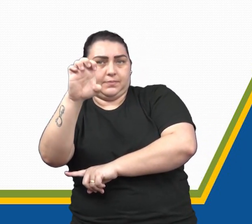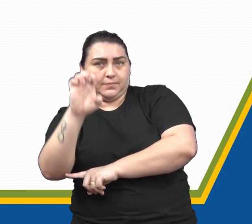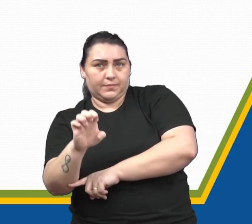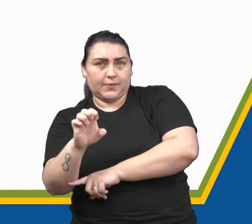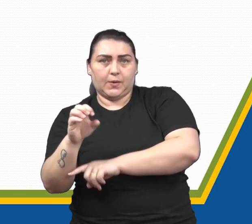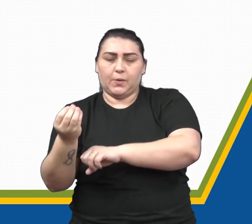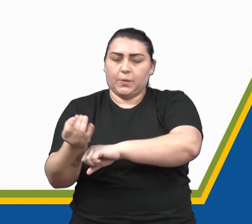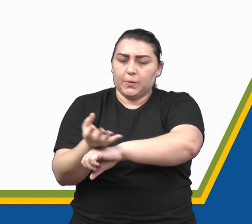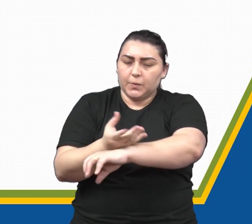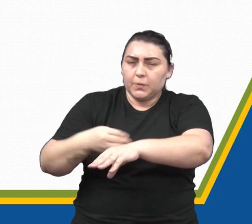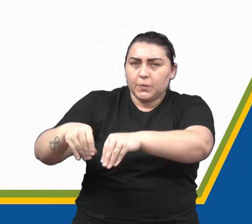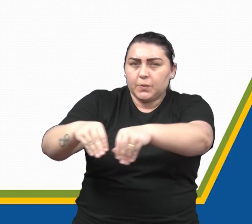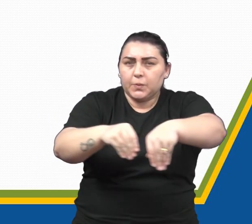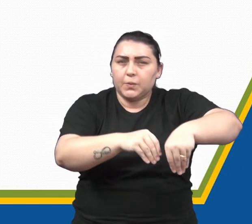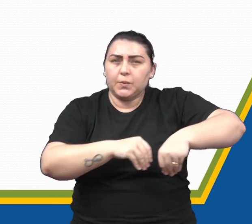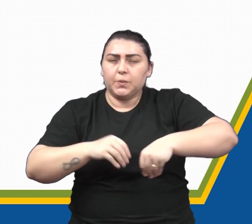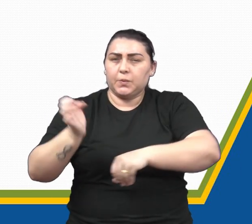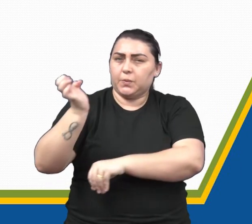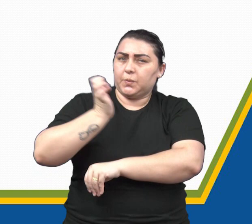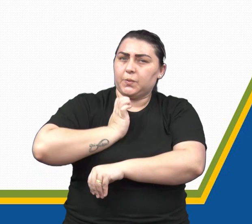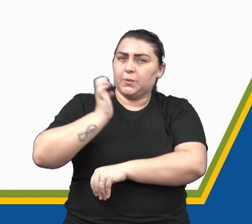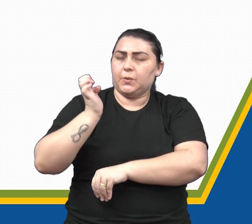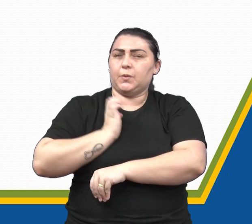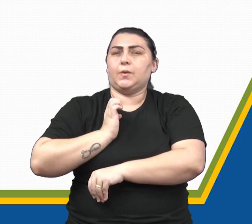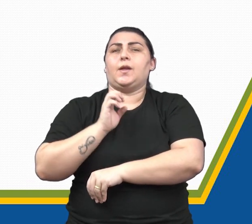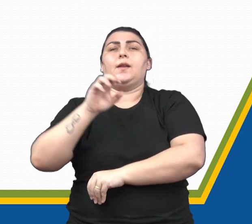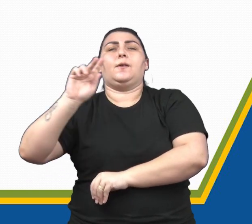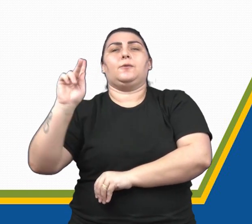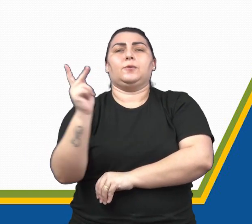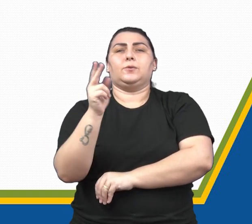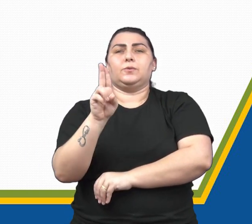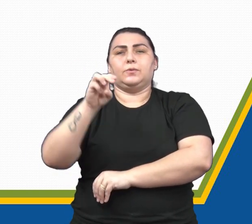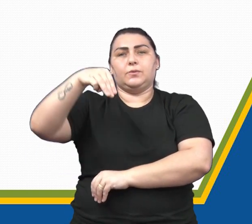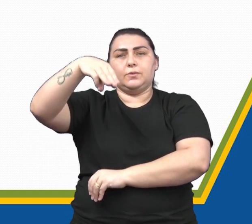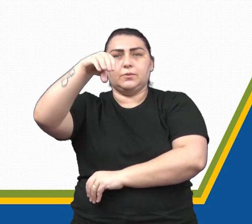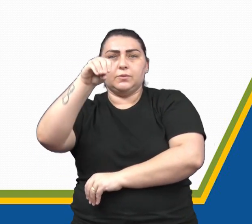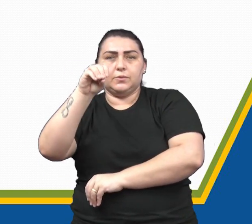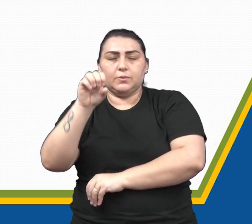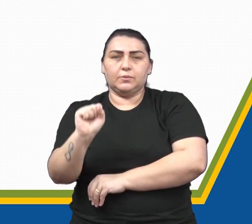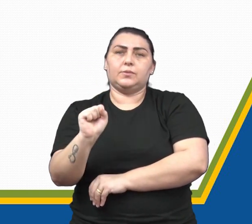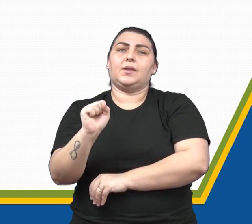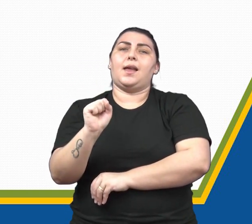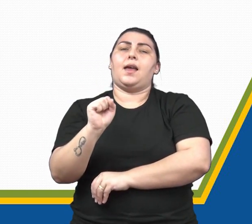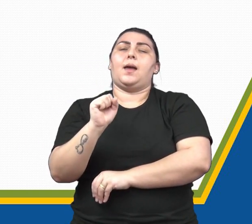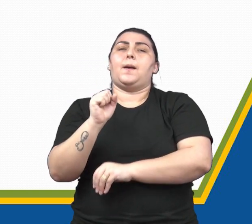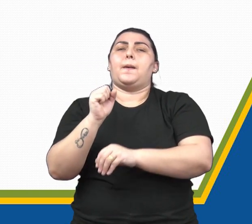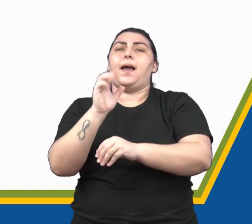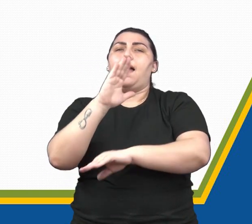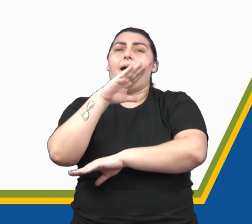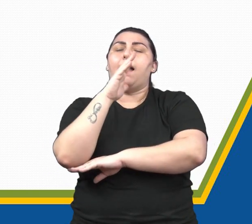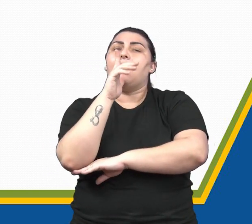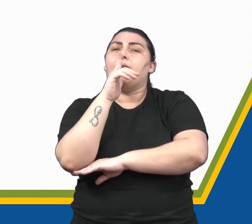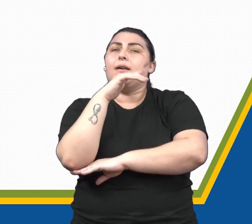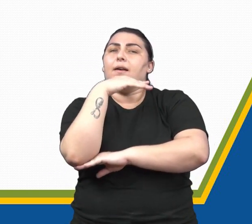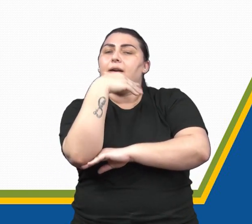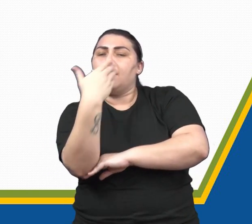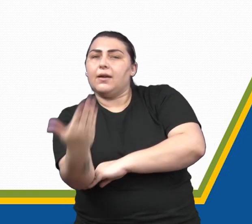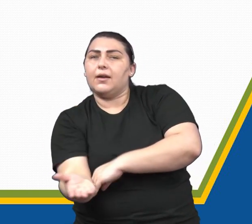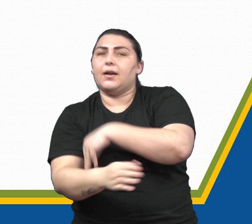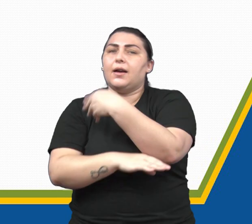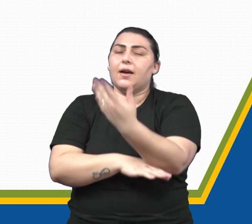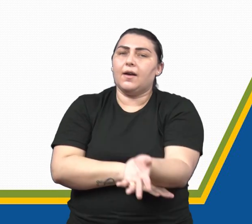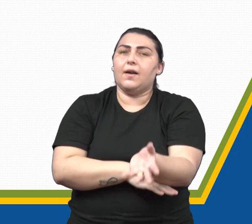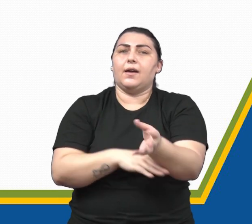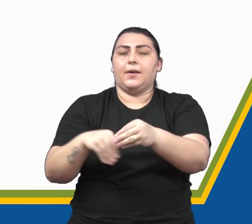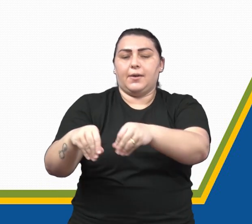muito rico em humus. O que é isso? Componentes que entraram em decomposição, que vão alimentar o solo, e o que você